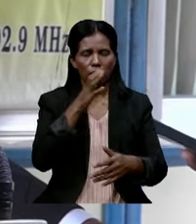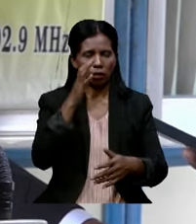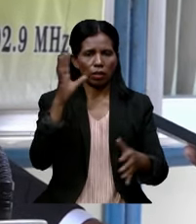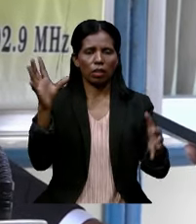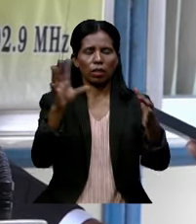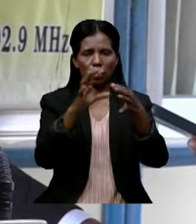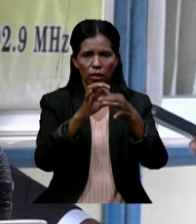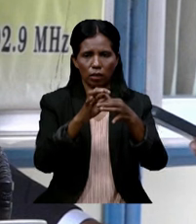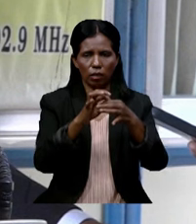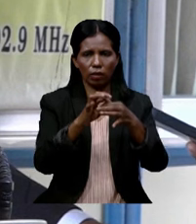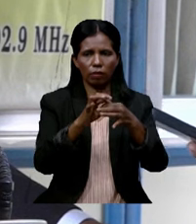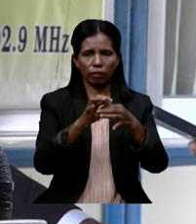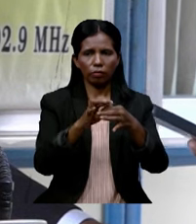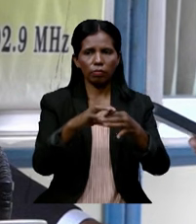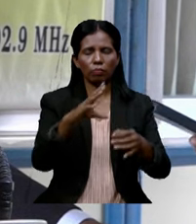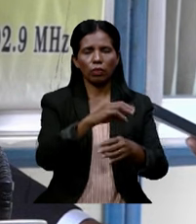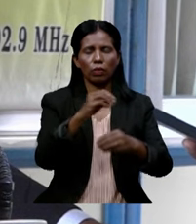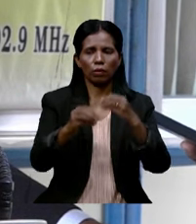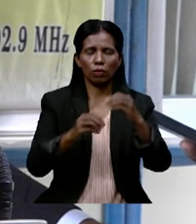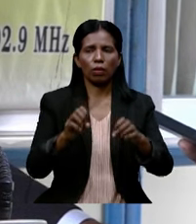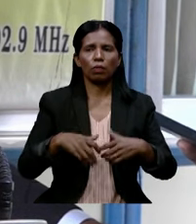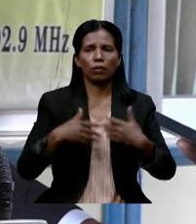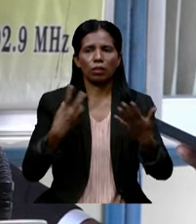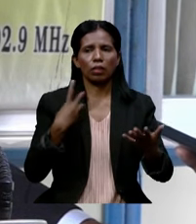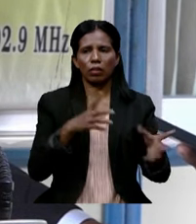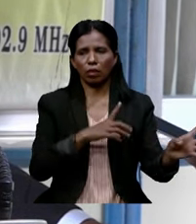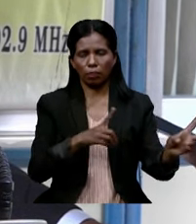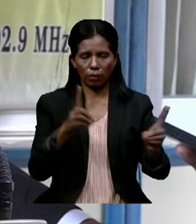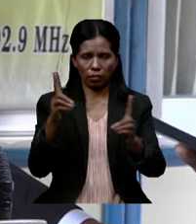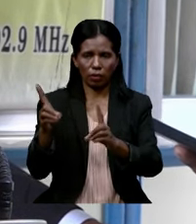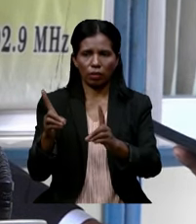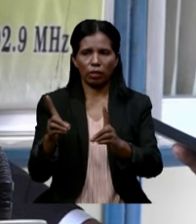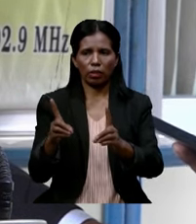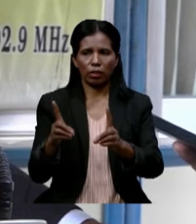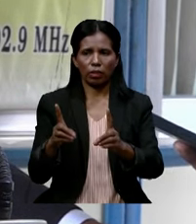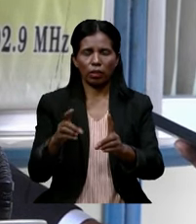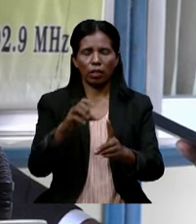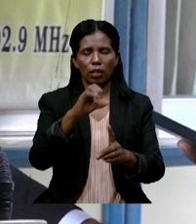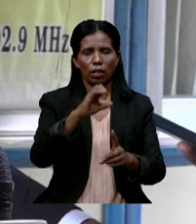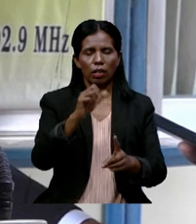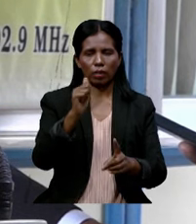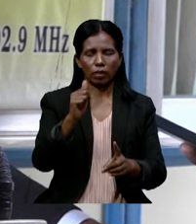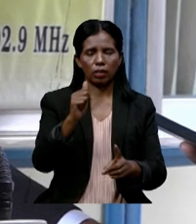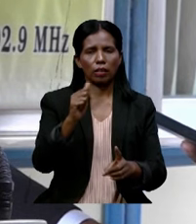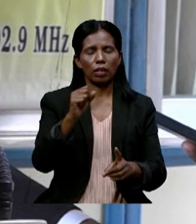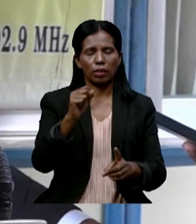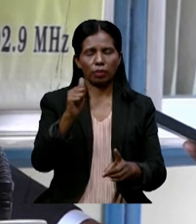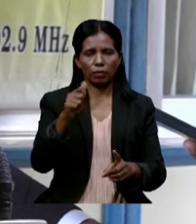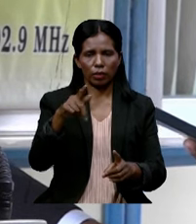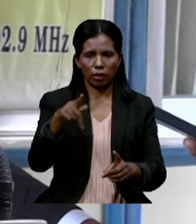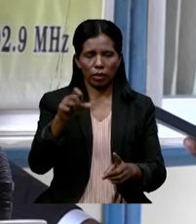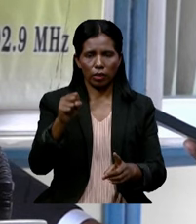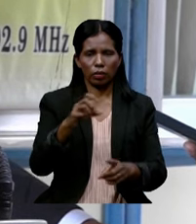ba e a quarentena nia, o inusama que te implementa SPS sanitari no pito sanitari